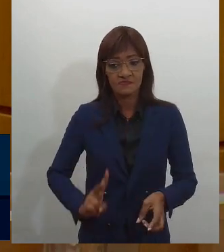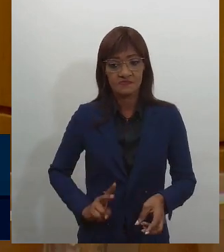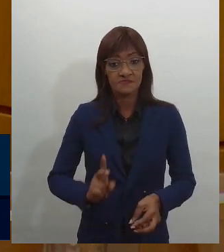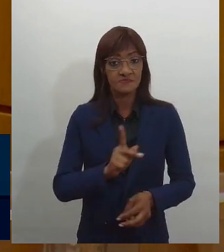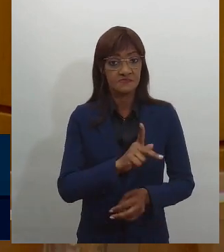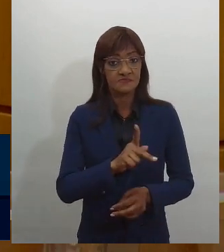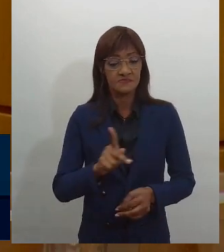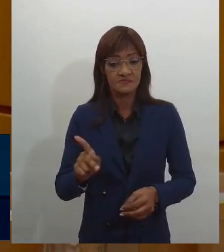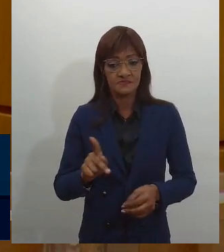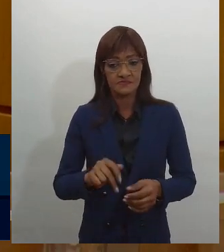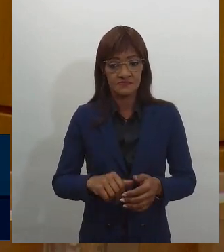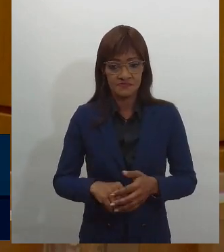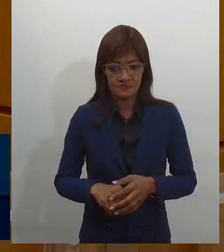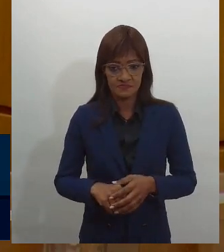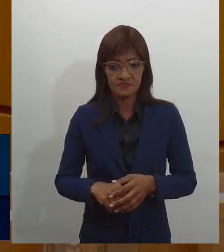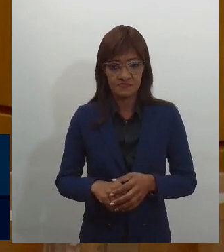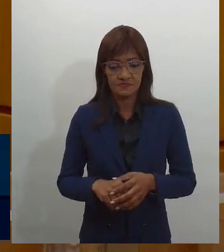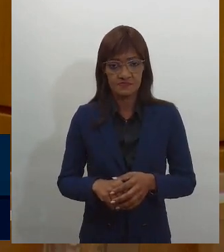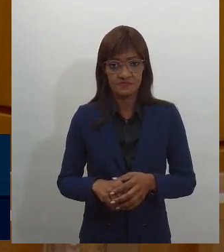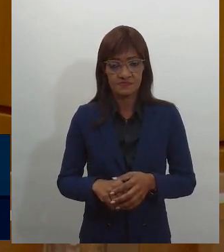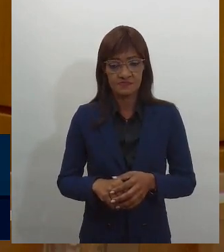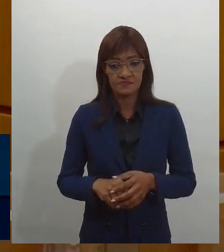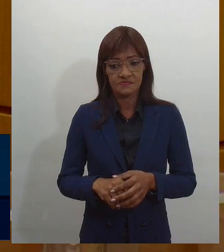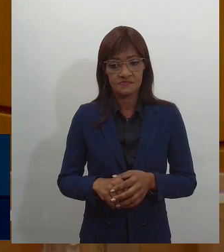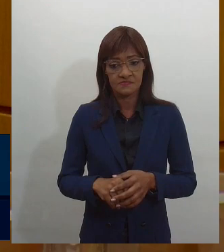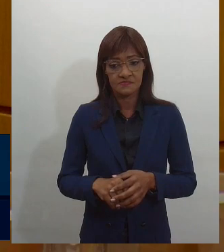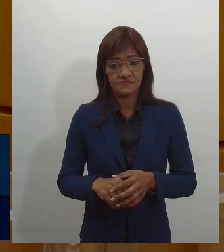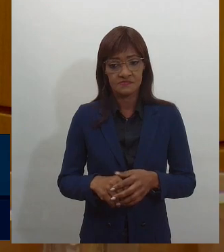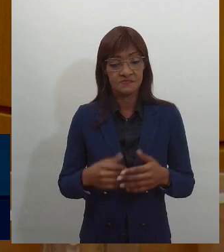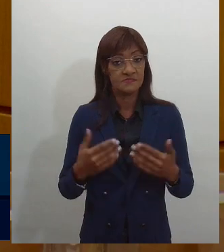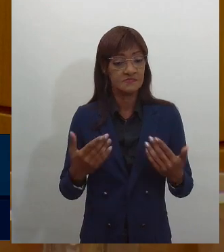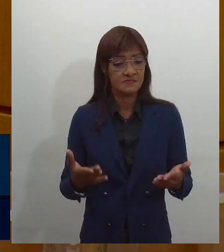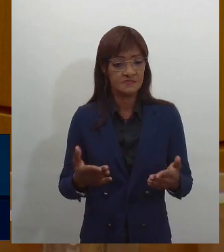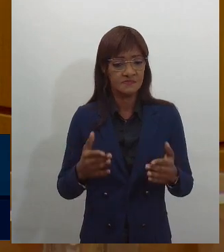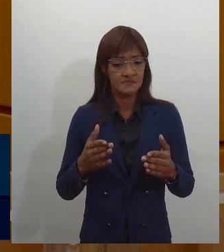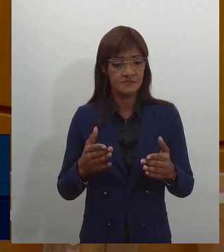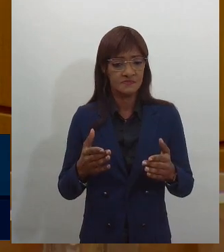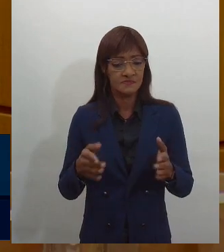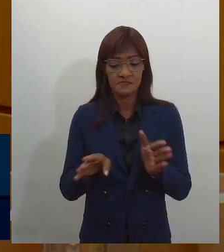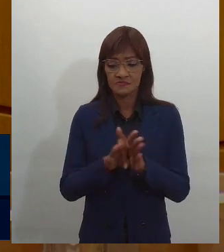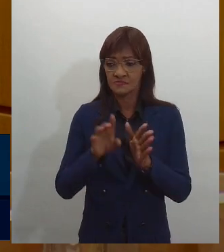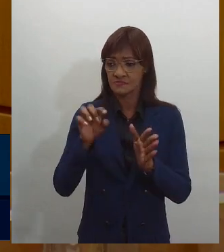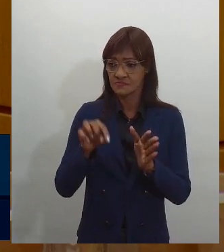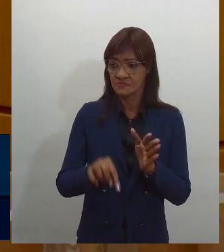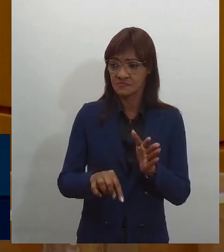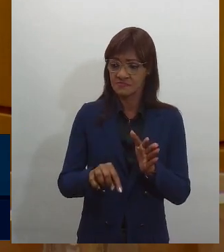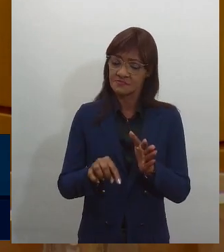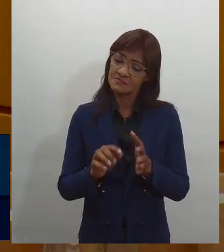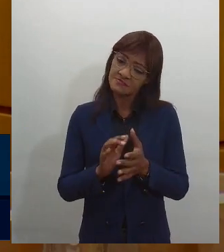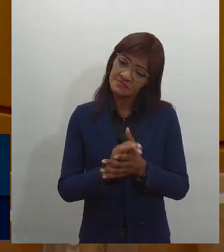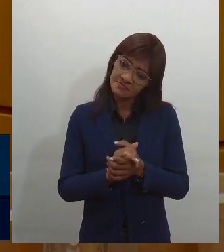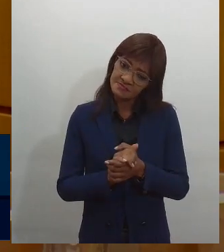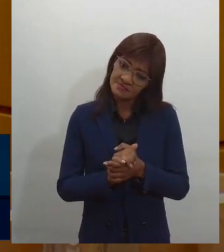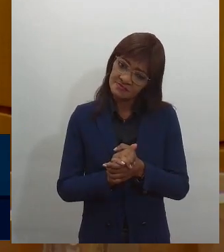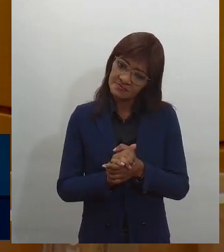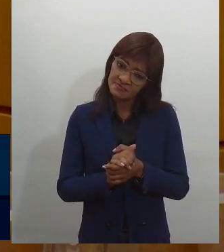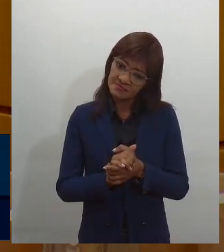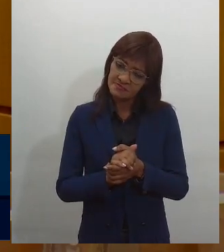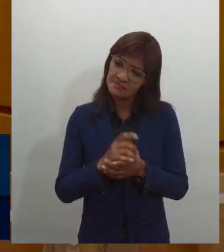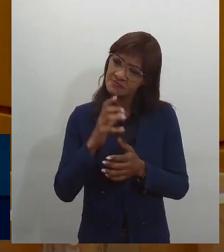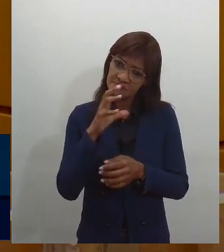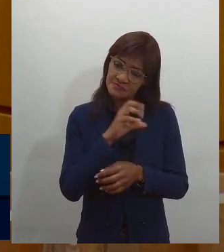que está ali presente. Enfim, mas a nossa vinda aqui, senhor presidente, eu não vou tomar muito tempo, mas eu quero